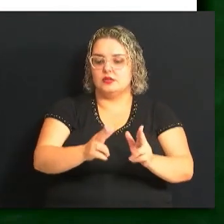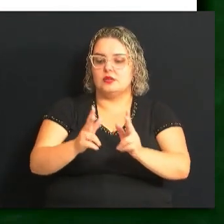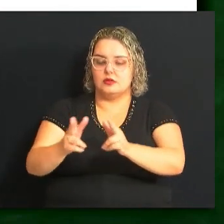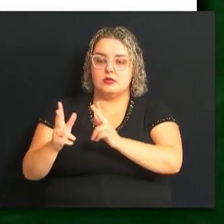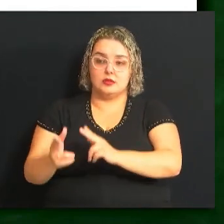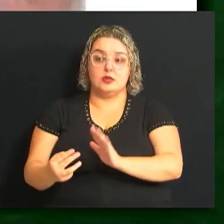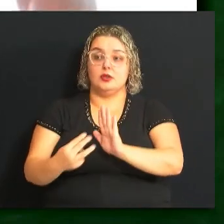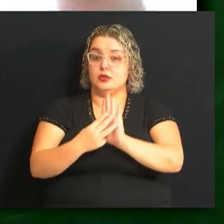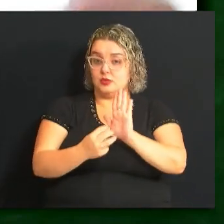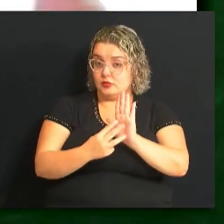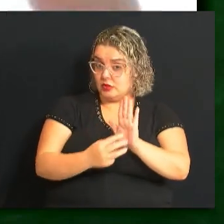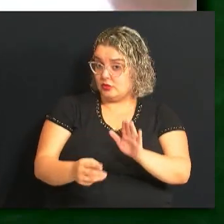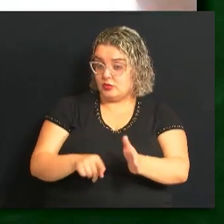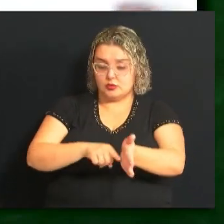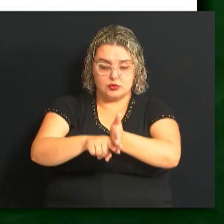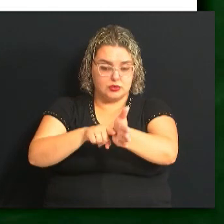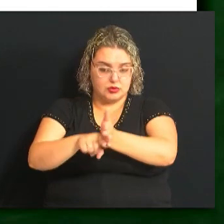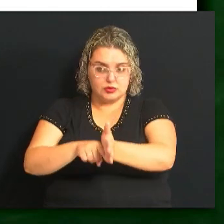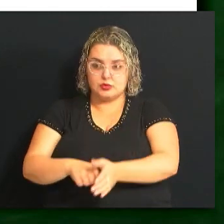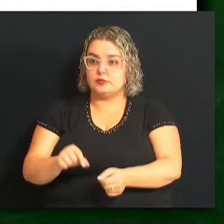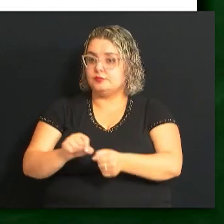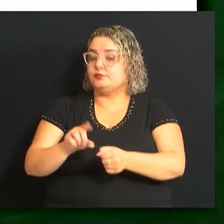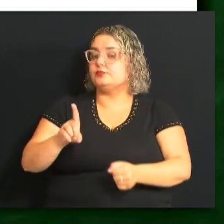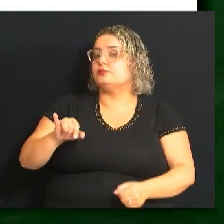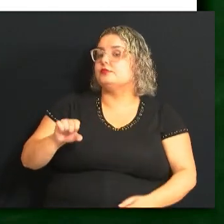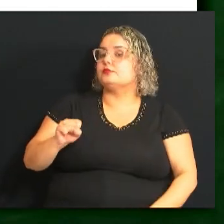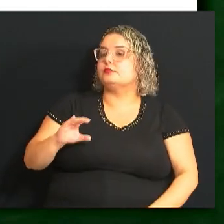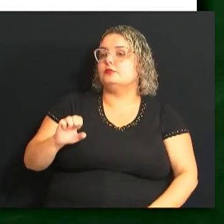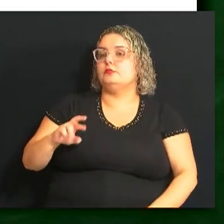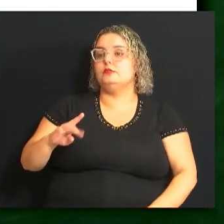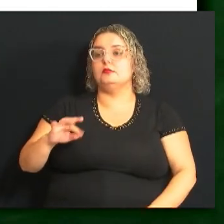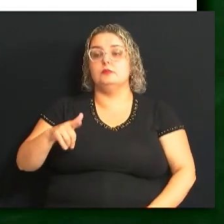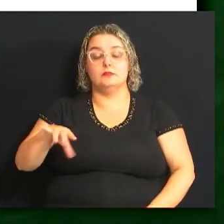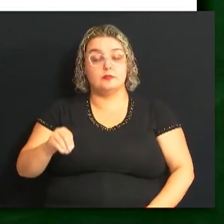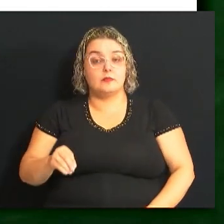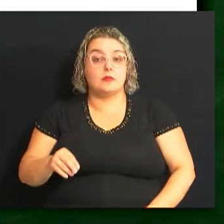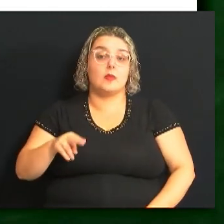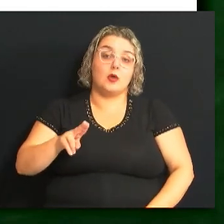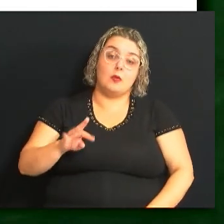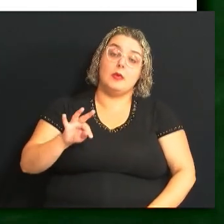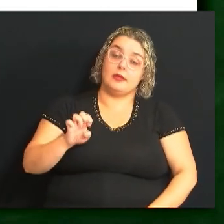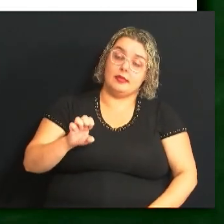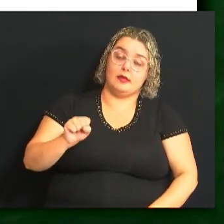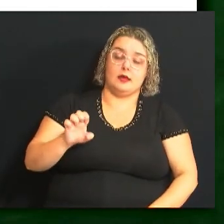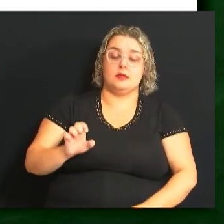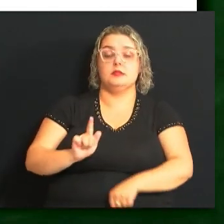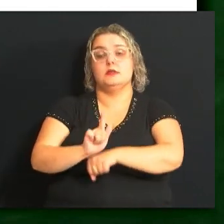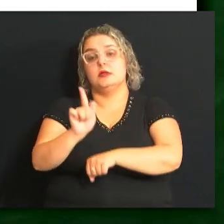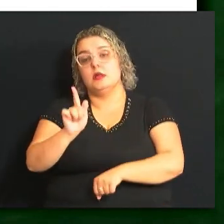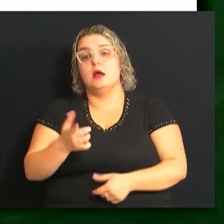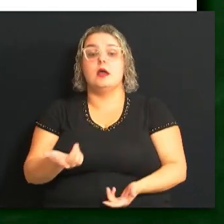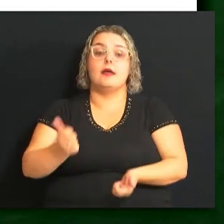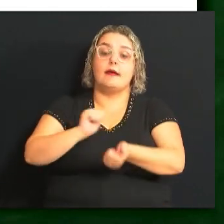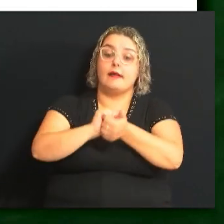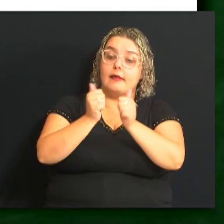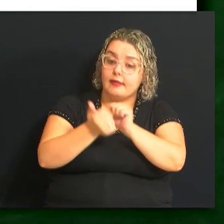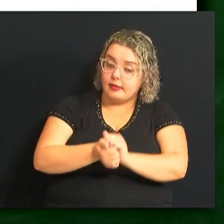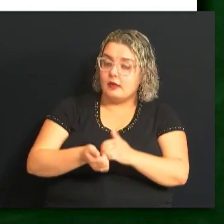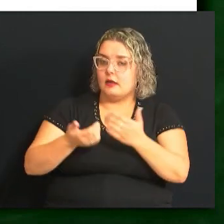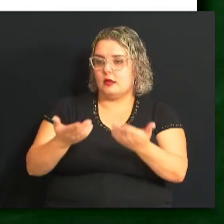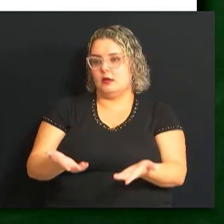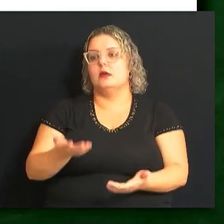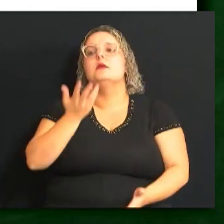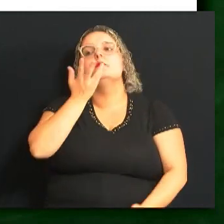metodologia de pesquisa, de quem faz uma dissertação, de quem faz uma tese na graduação. A grande questão é a adaptação disso para as crianças